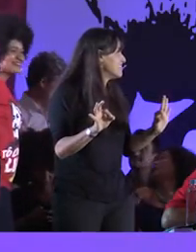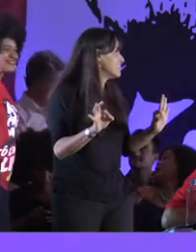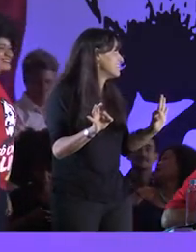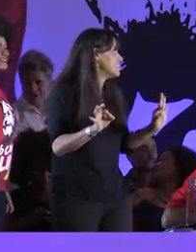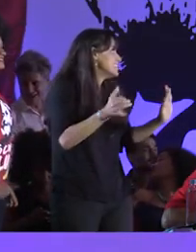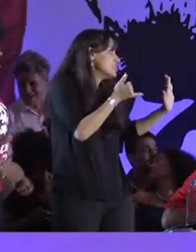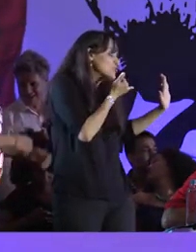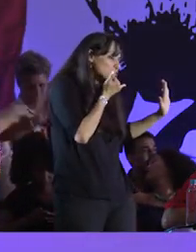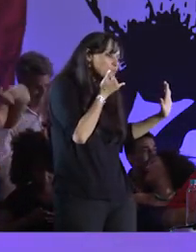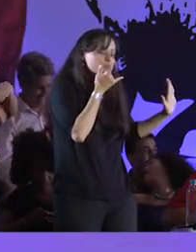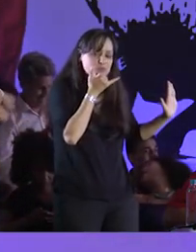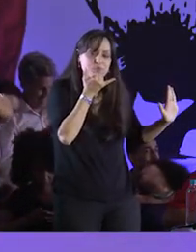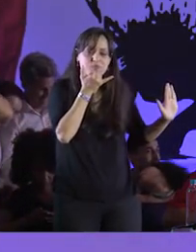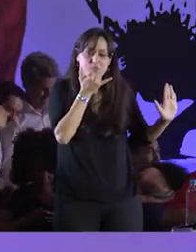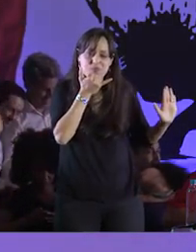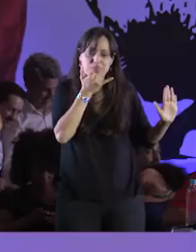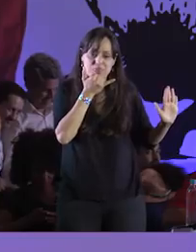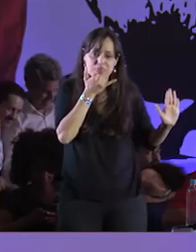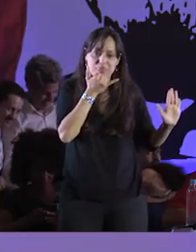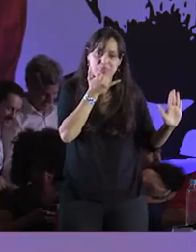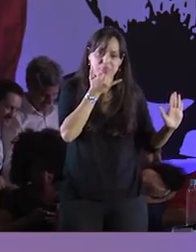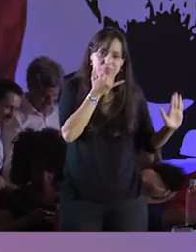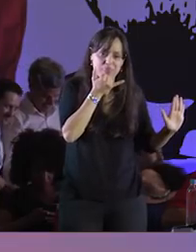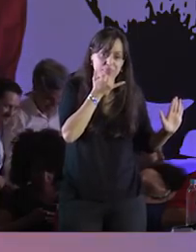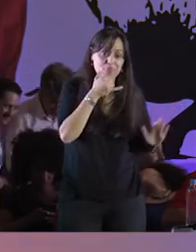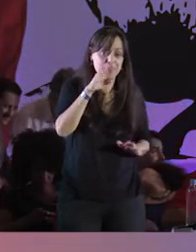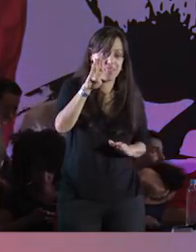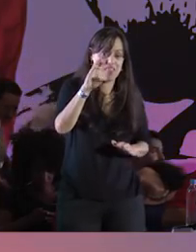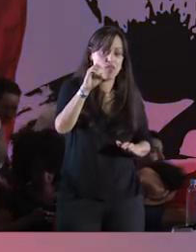Aliás, ontem, o Bolsonaro cunhou